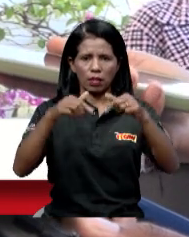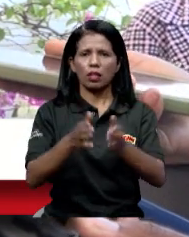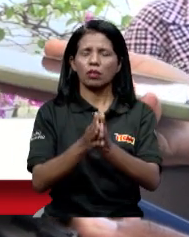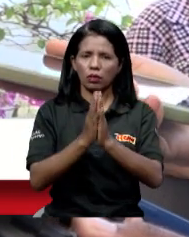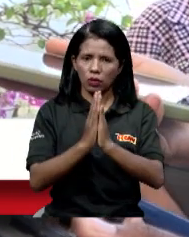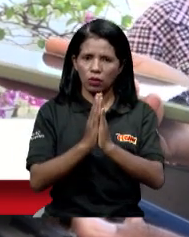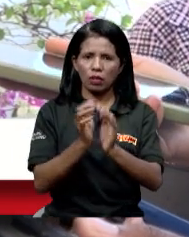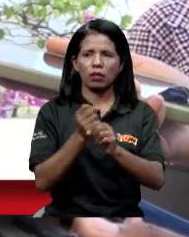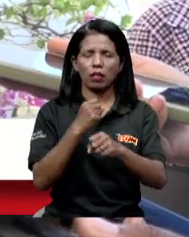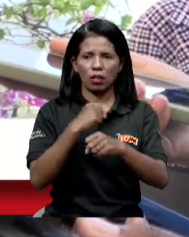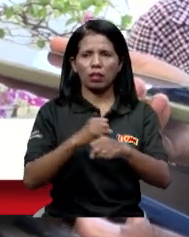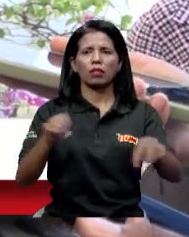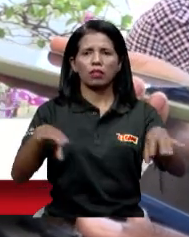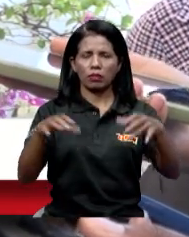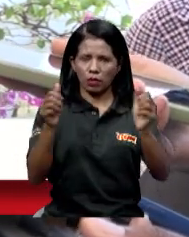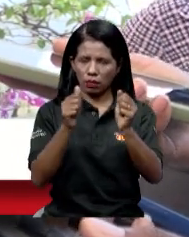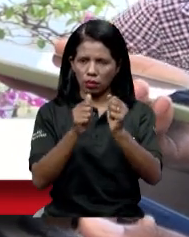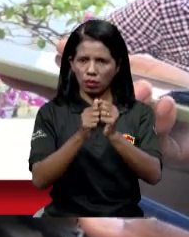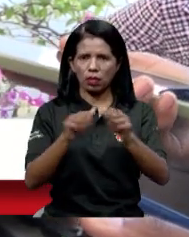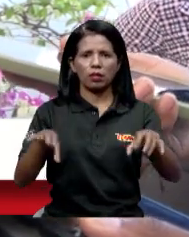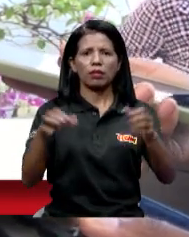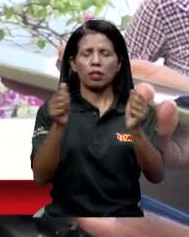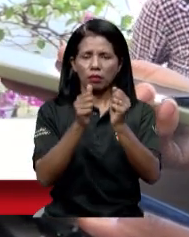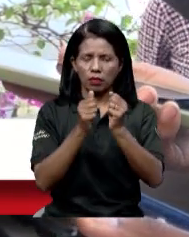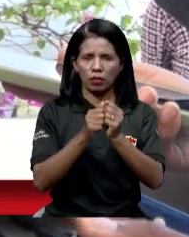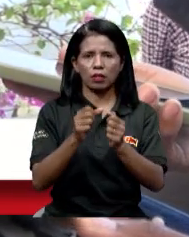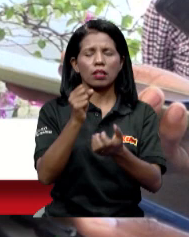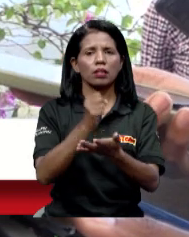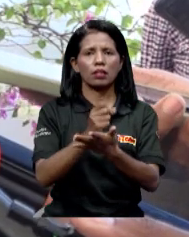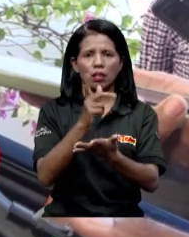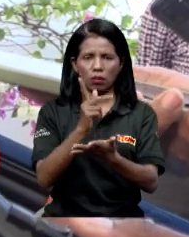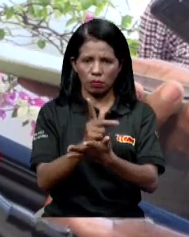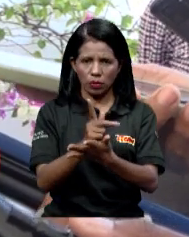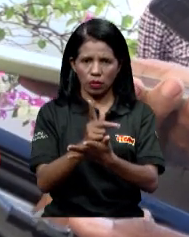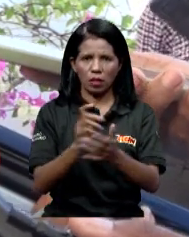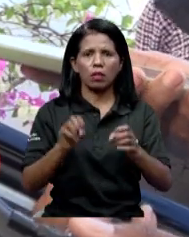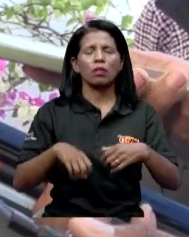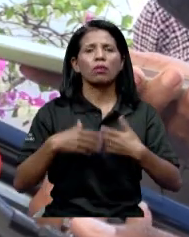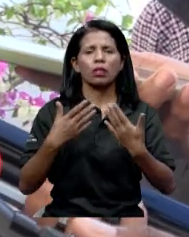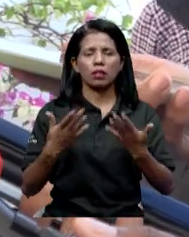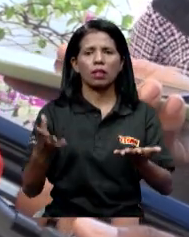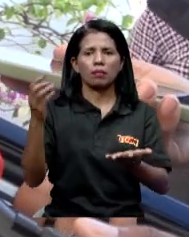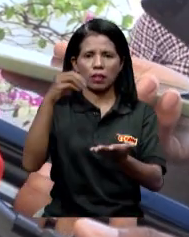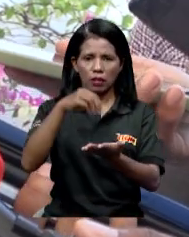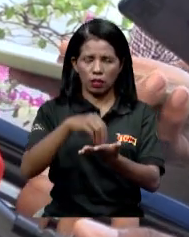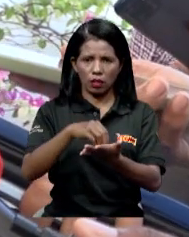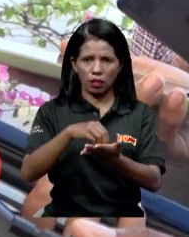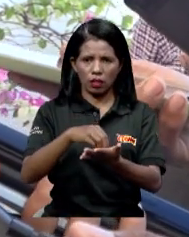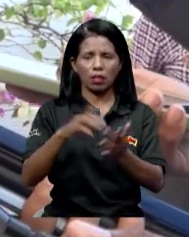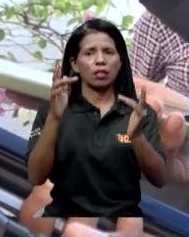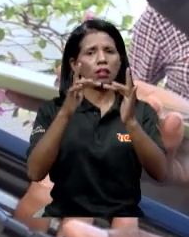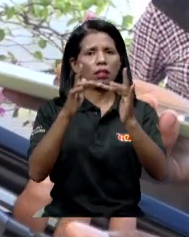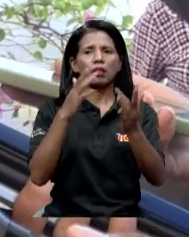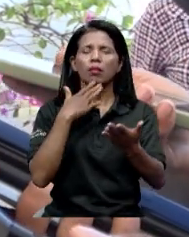halo cooperação. Serviço muito com a SECOMS, a tu insabe bele cria internet